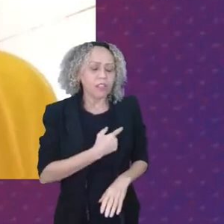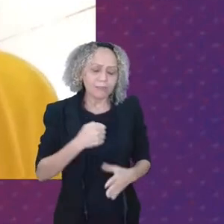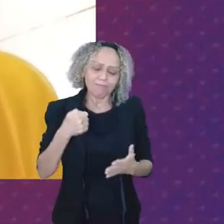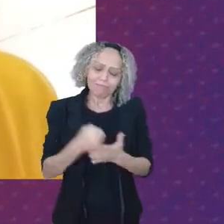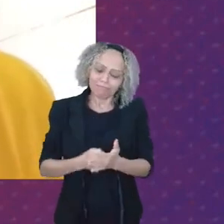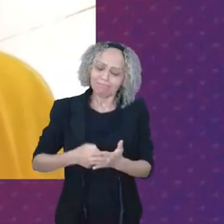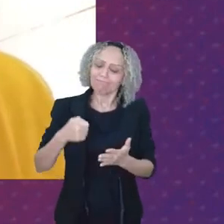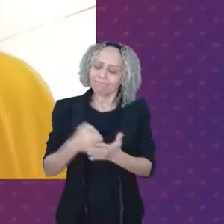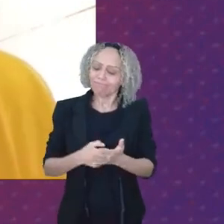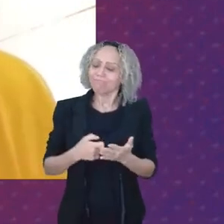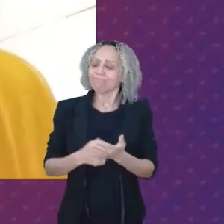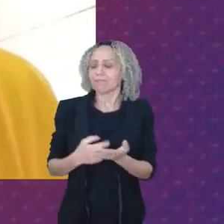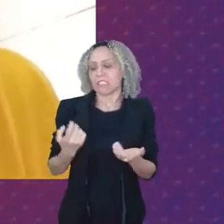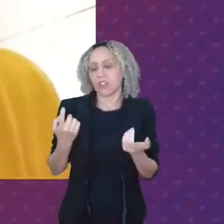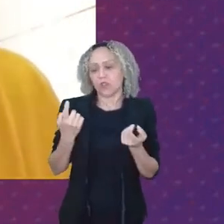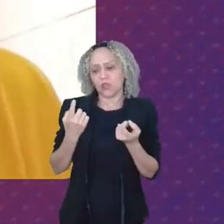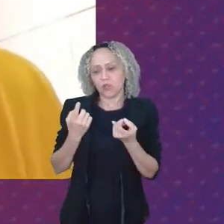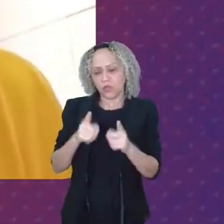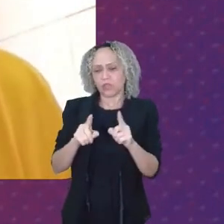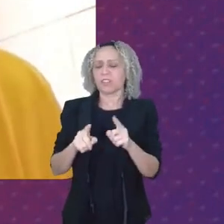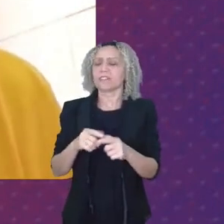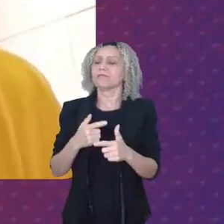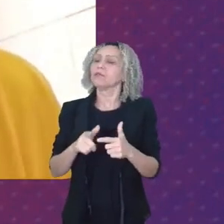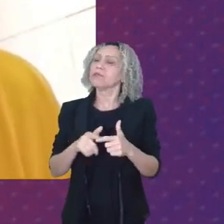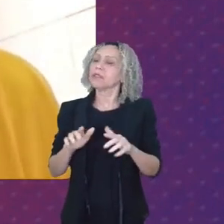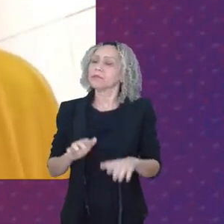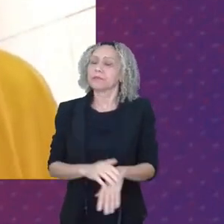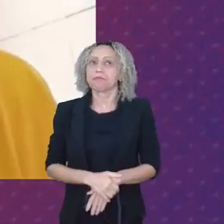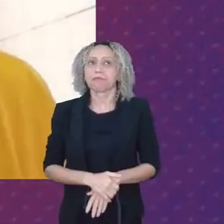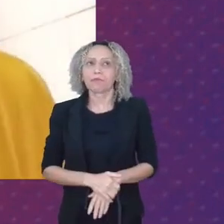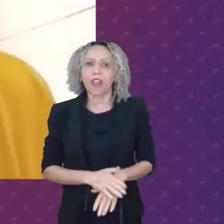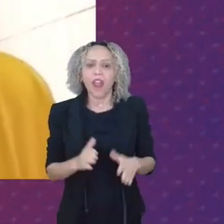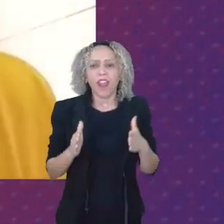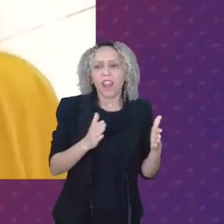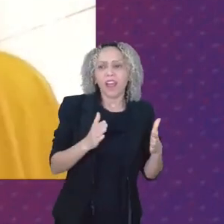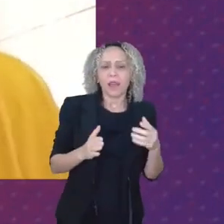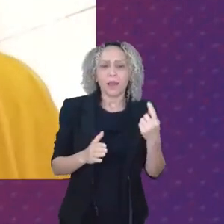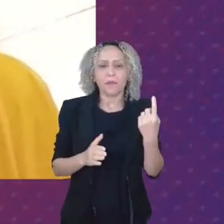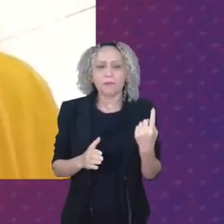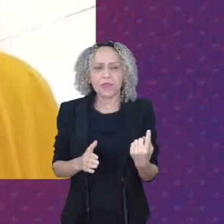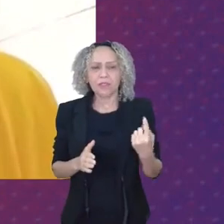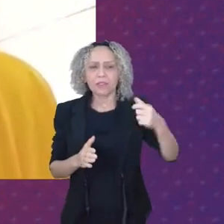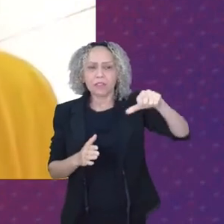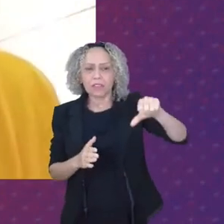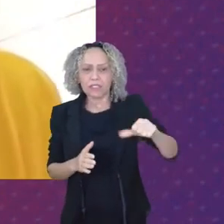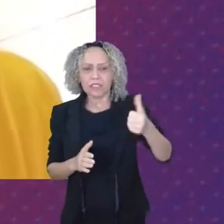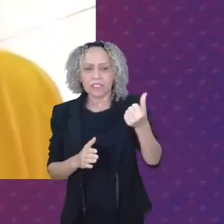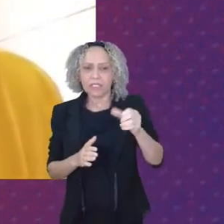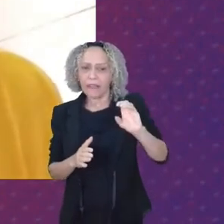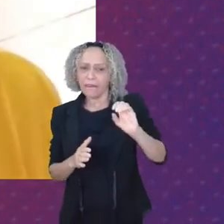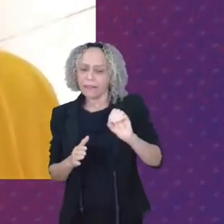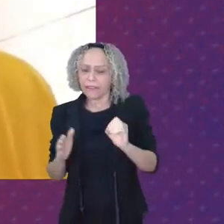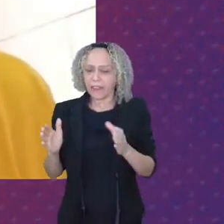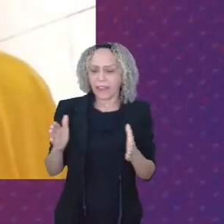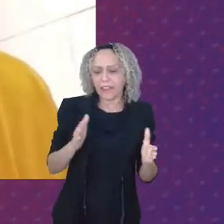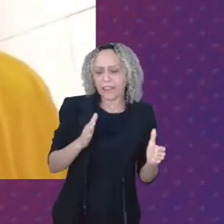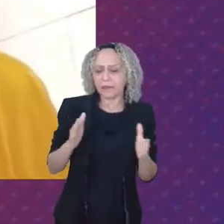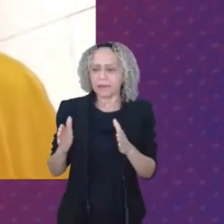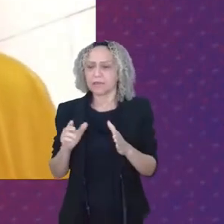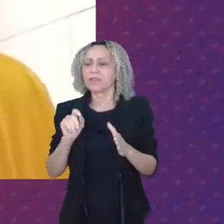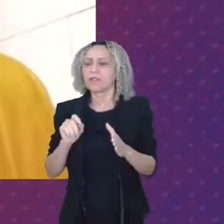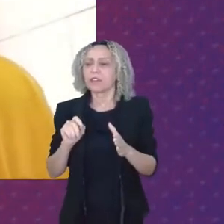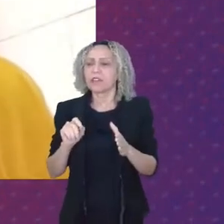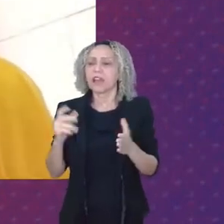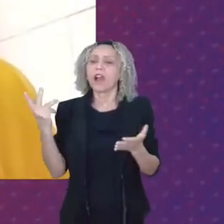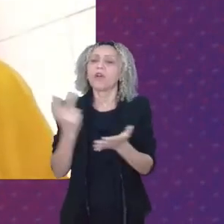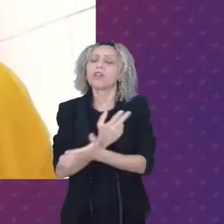essa situação. Já na década de 1960, né, houve a